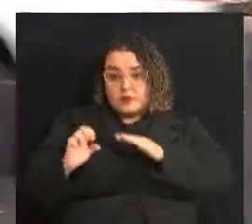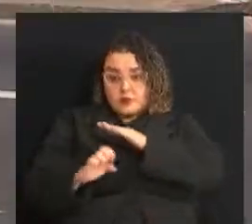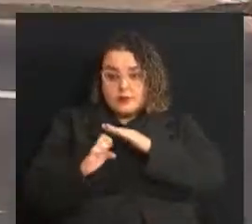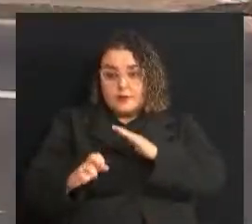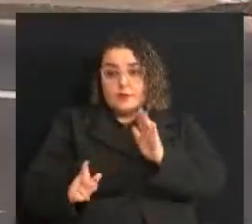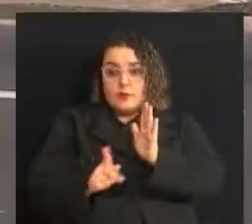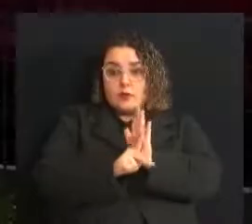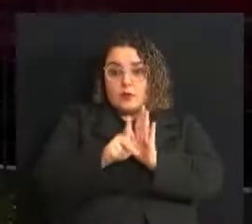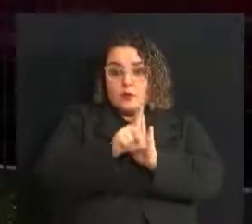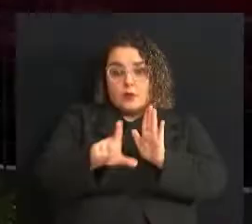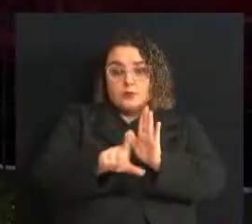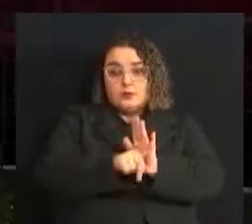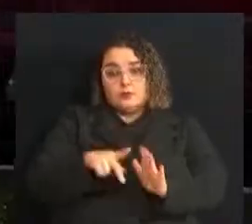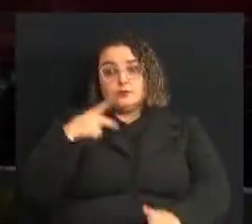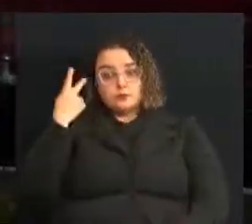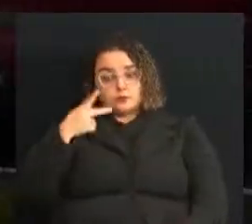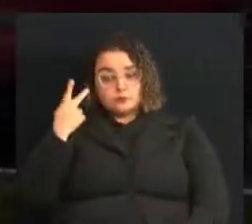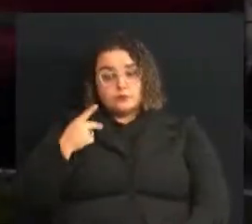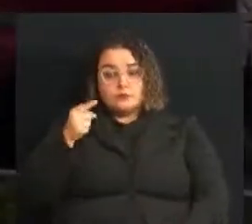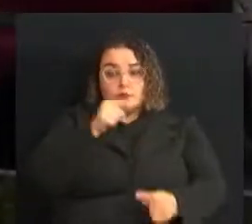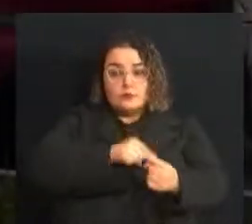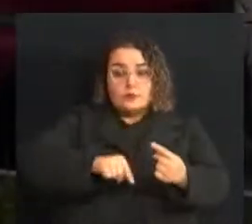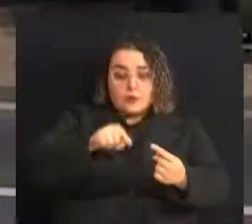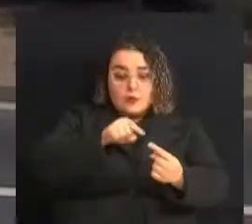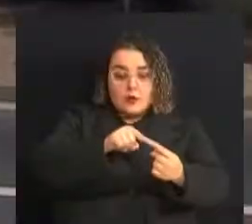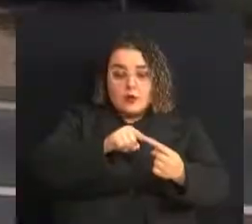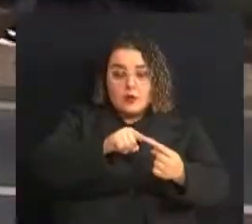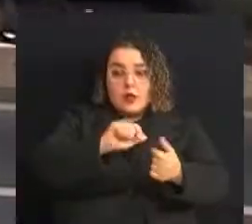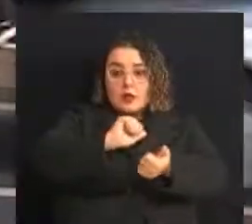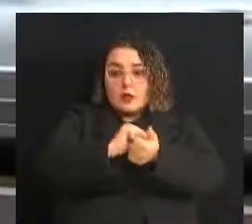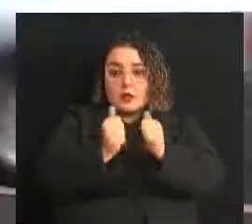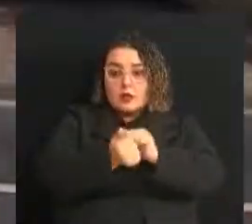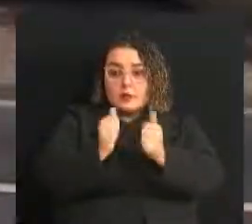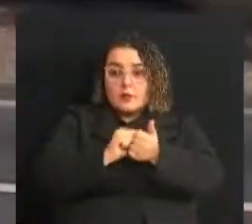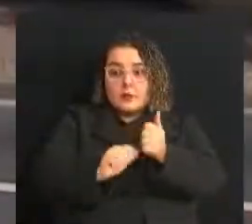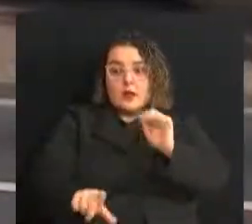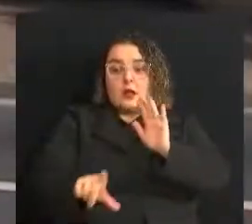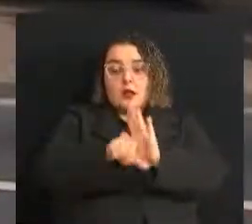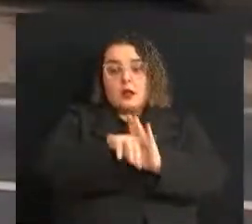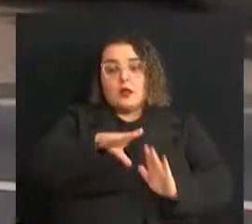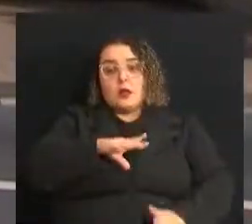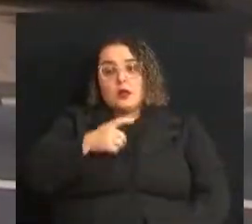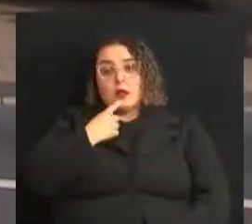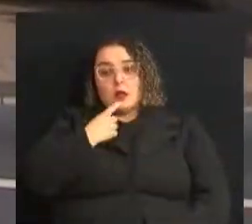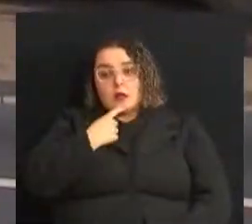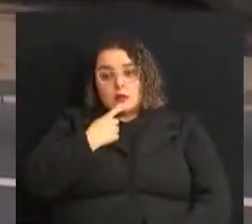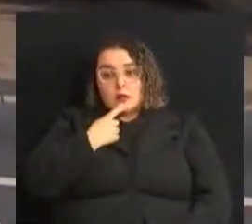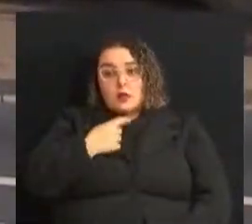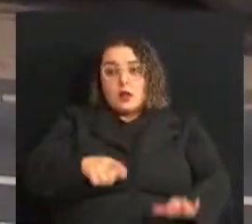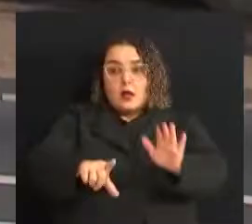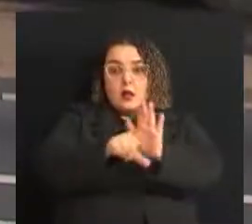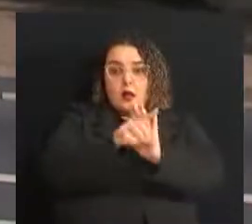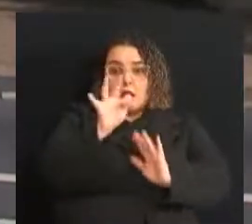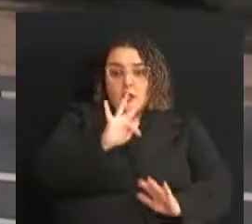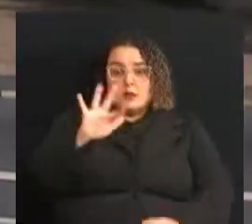lei do parlamentar tem o objetivo de adequar a legislação municipal à Lei Federal de